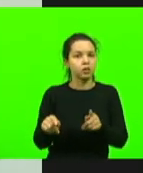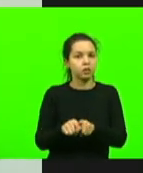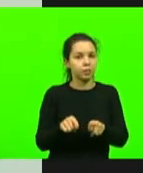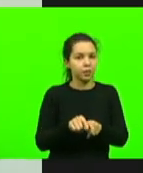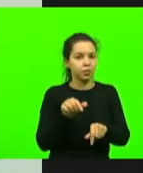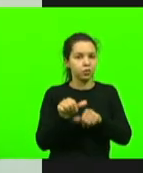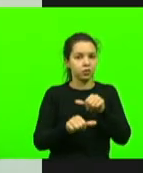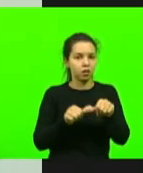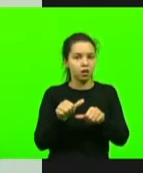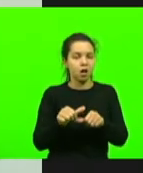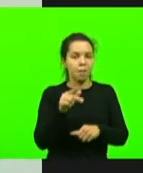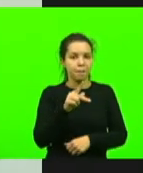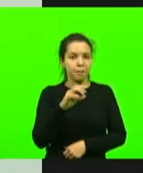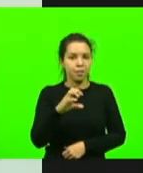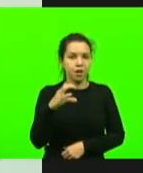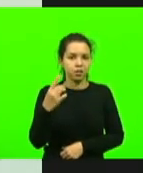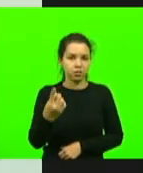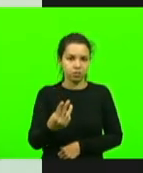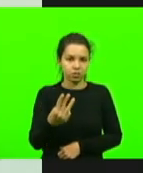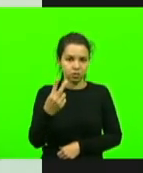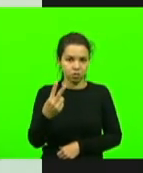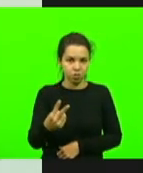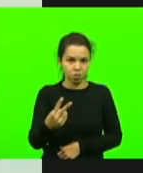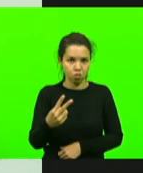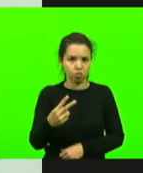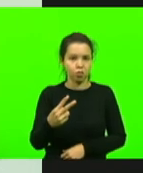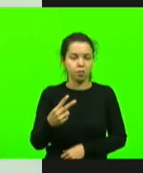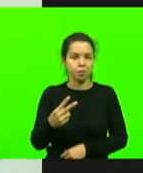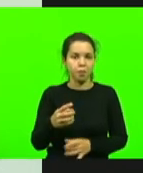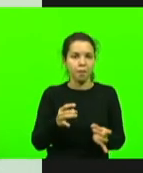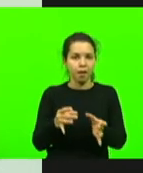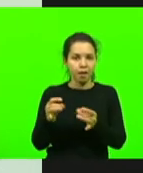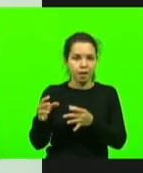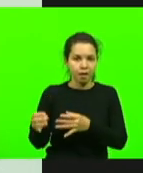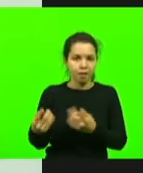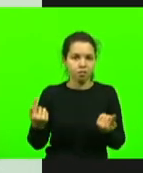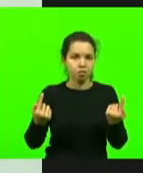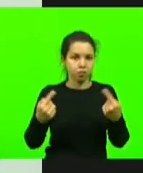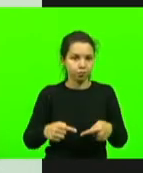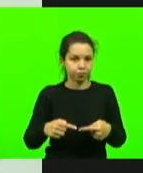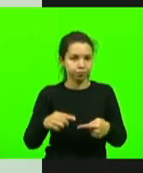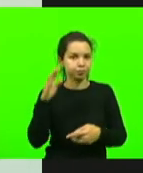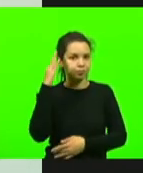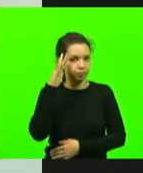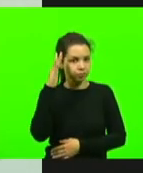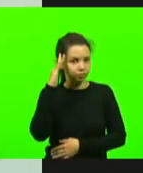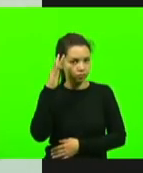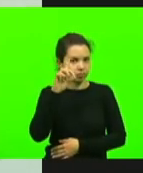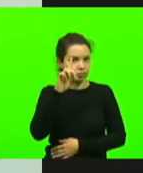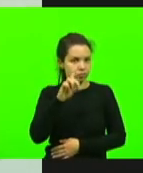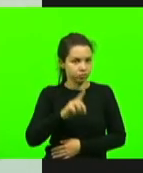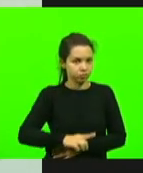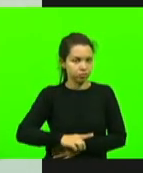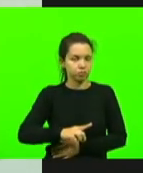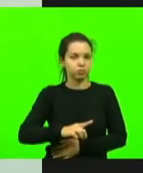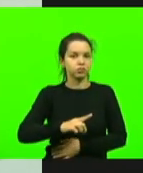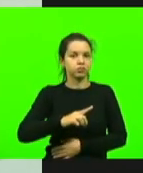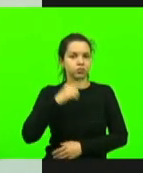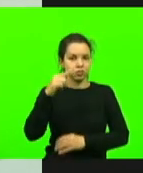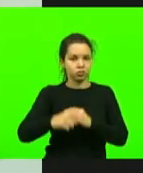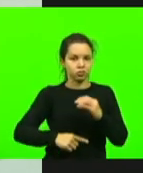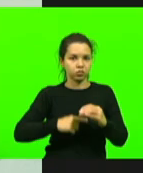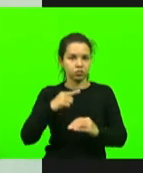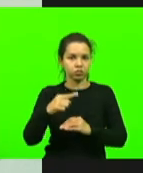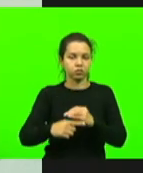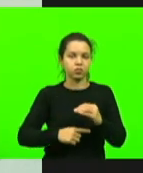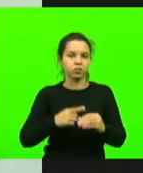32 que é pro mercado para competição é na compreensão do direito e a